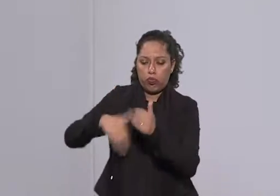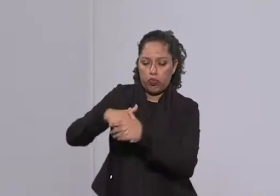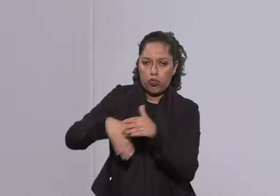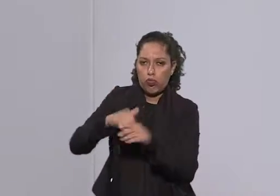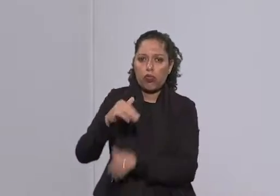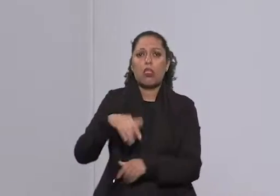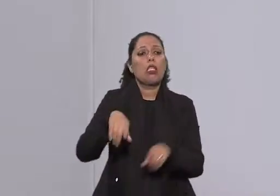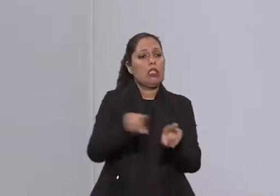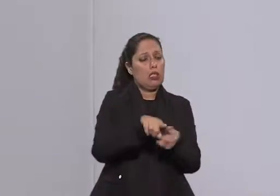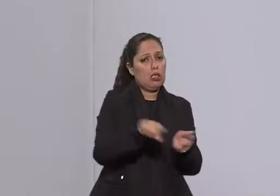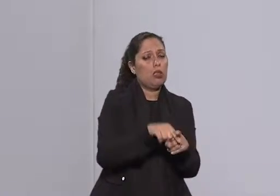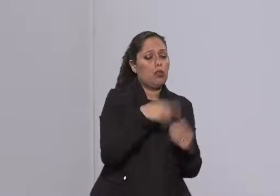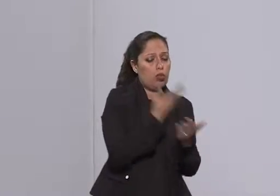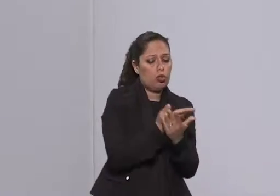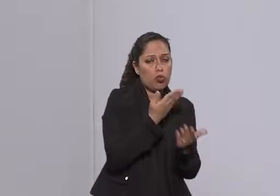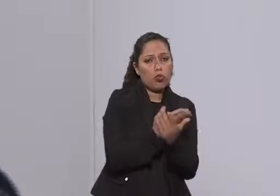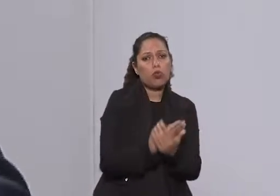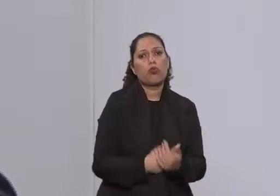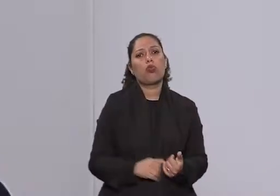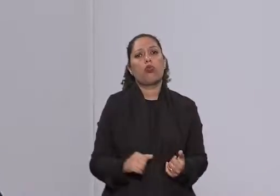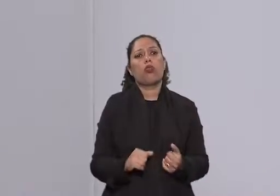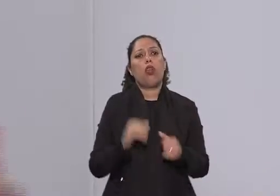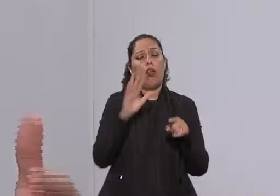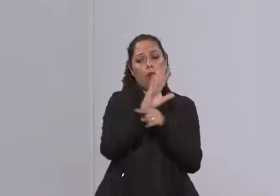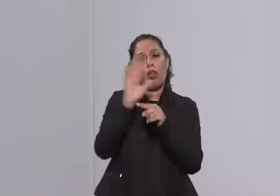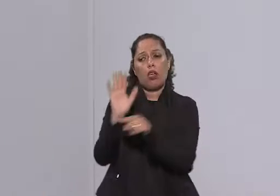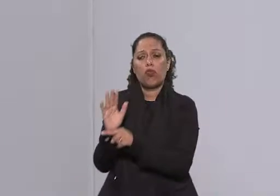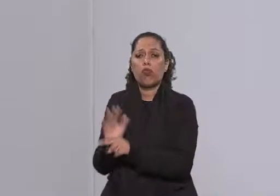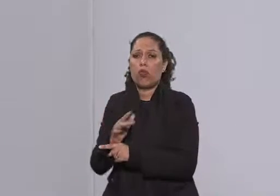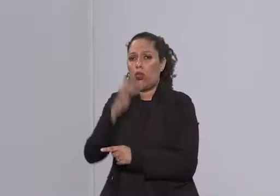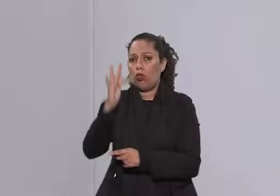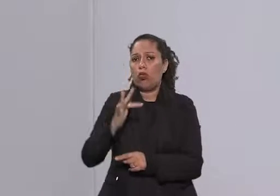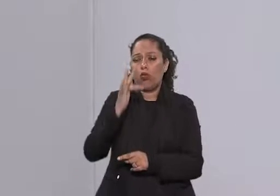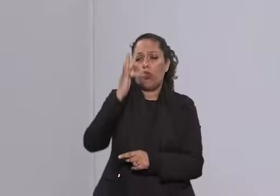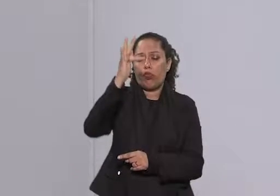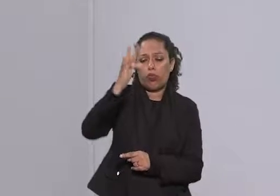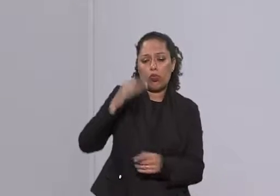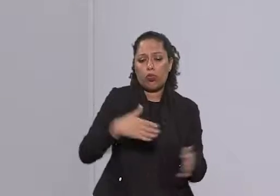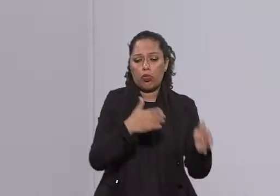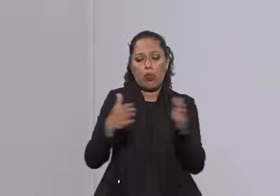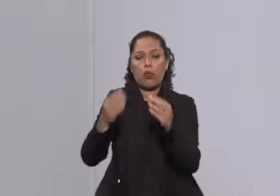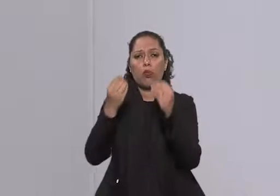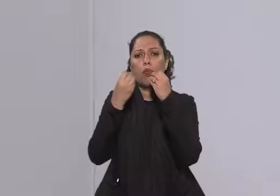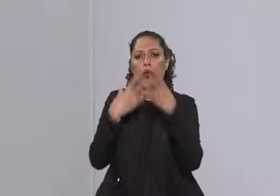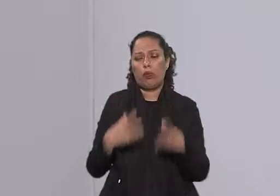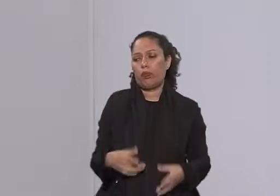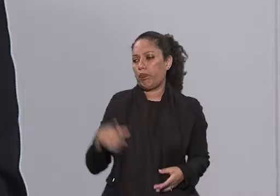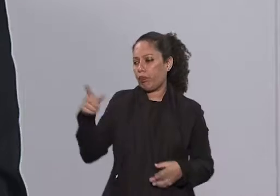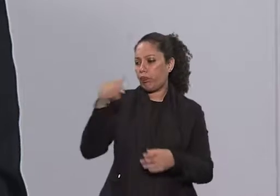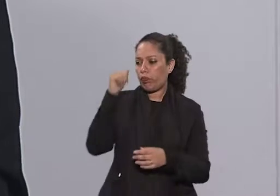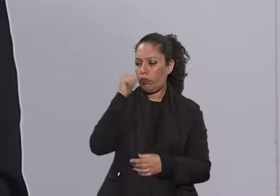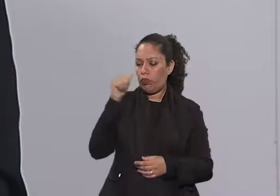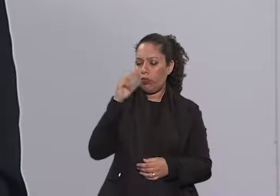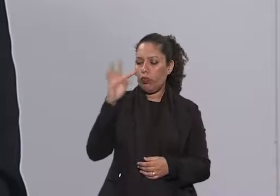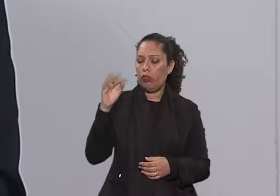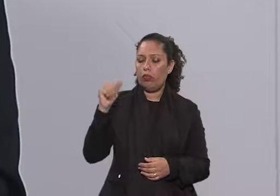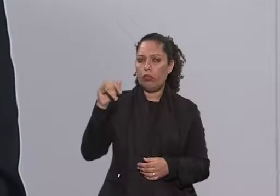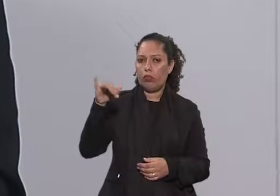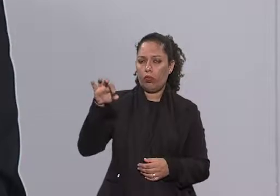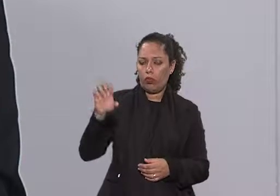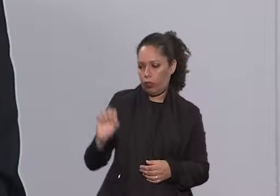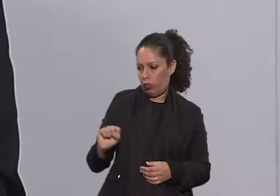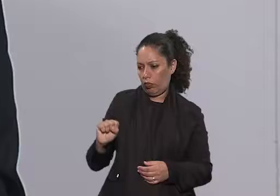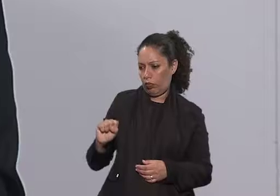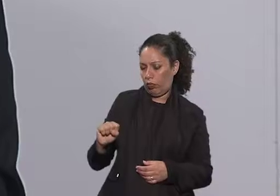ter oportunidades fora do país dentro do país e outros estados enfim se você conseguir montar um caminho interessante amigos vocês conversam